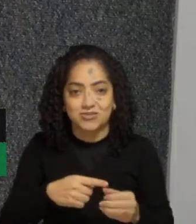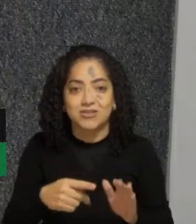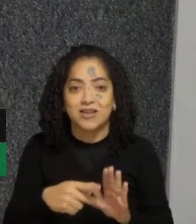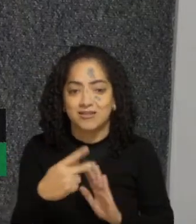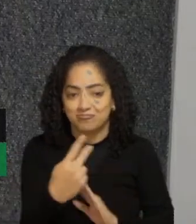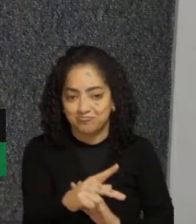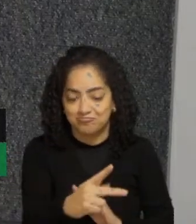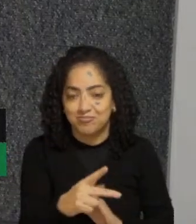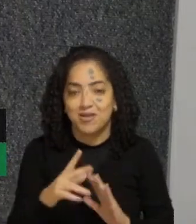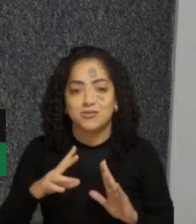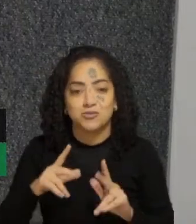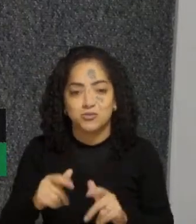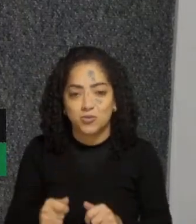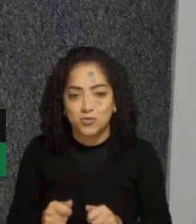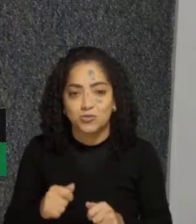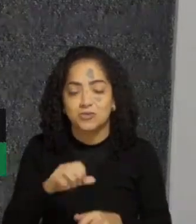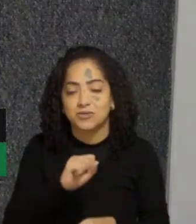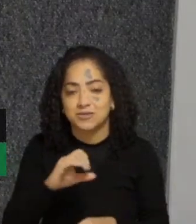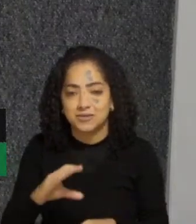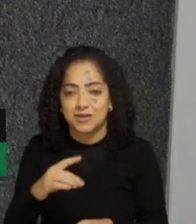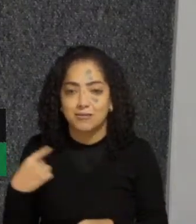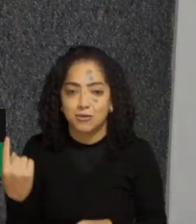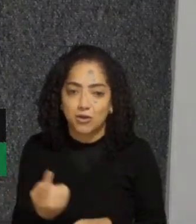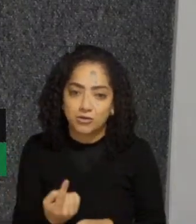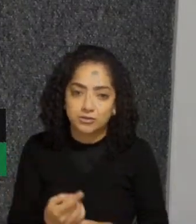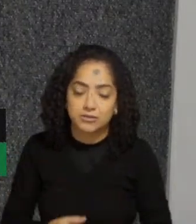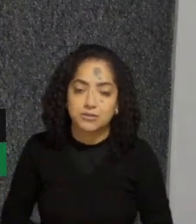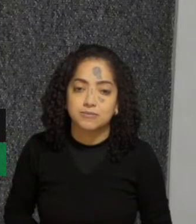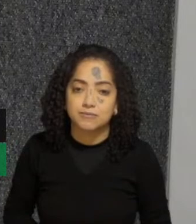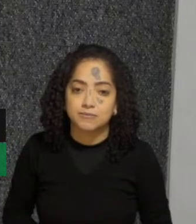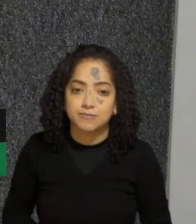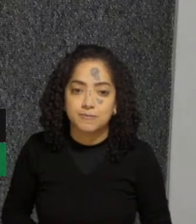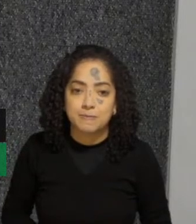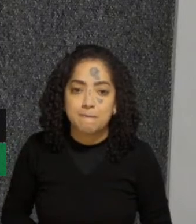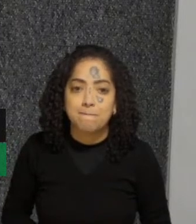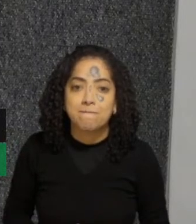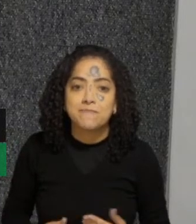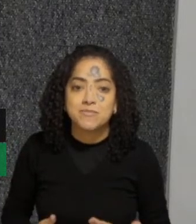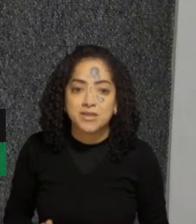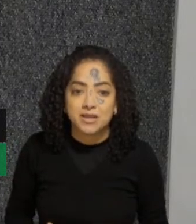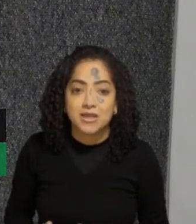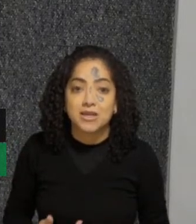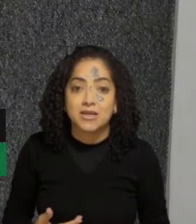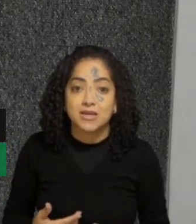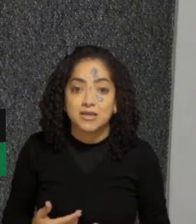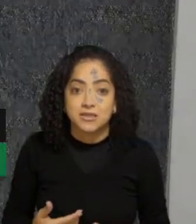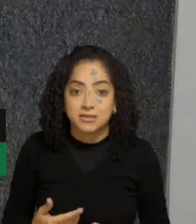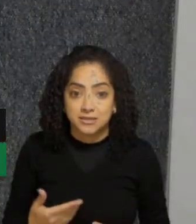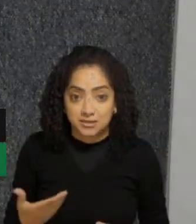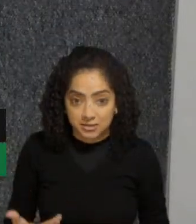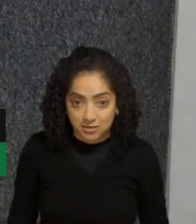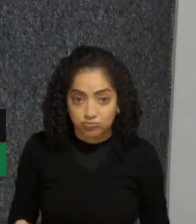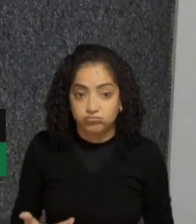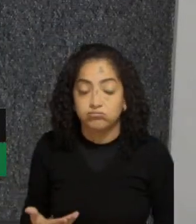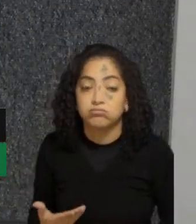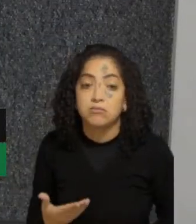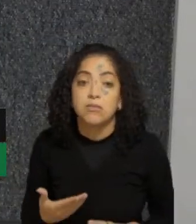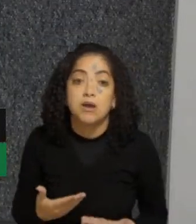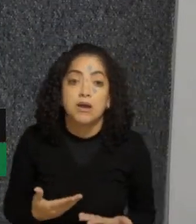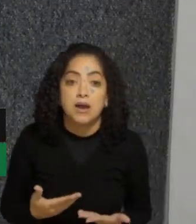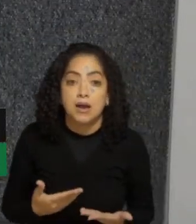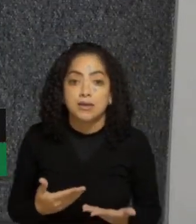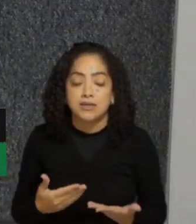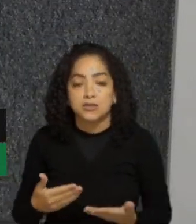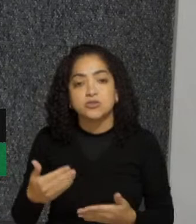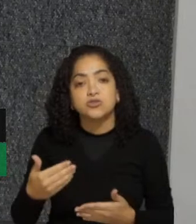todos nós né Santa Catarina é nossa região eh foi muito bom e uma uma impressão muito boa que a gente saiu de lá